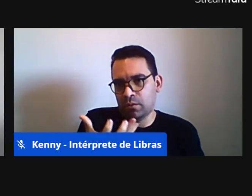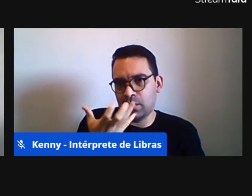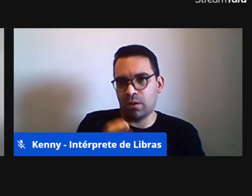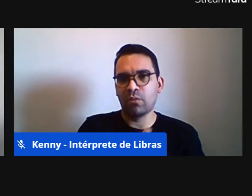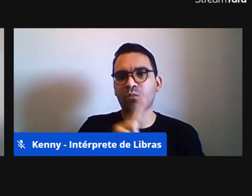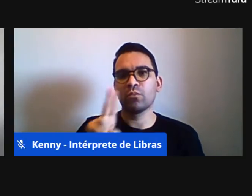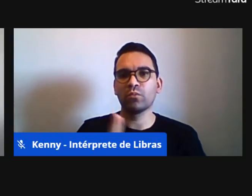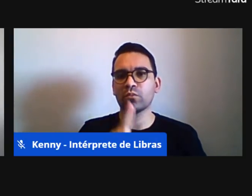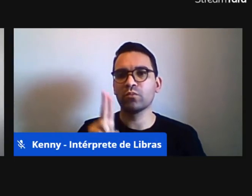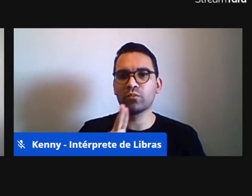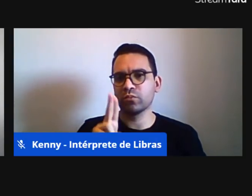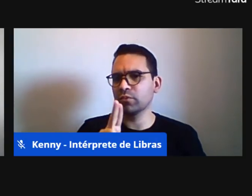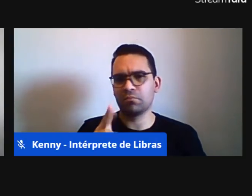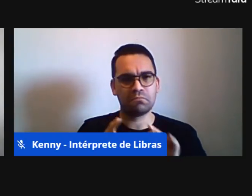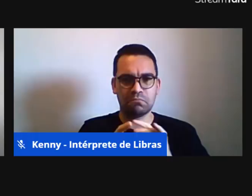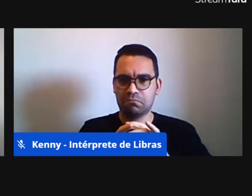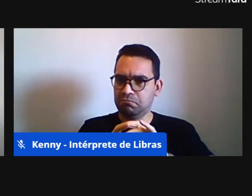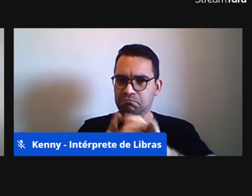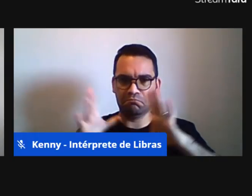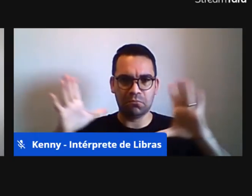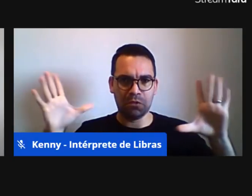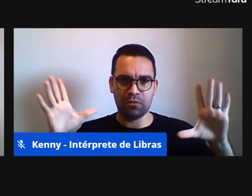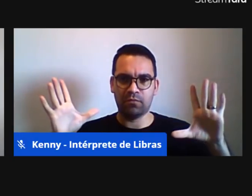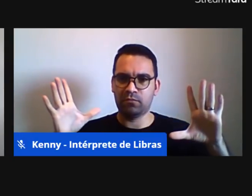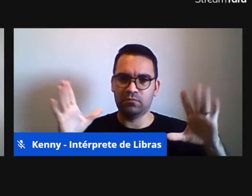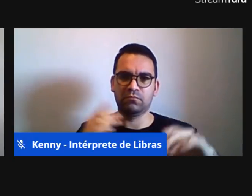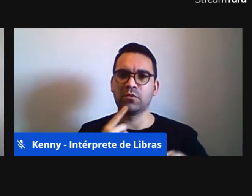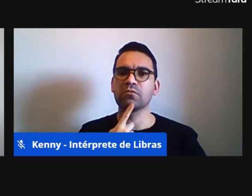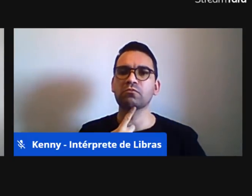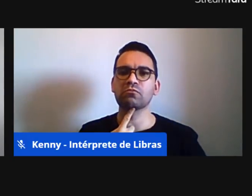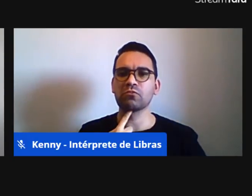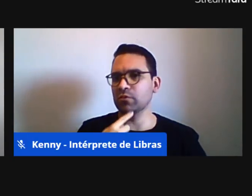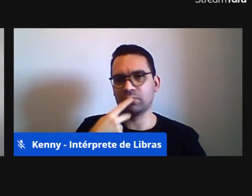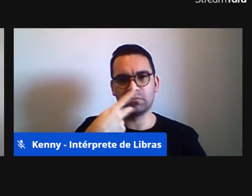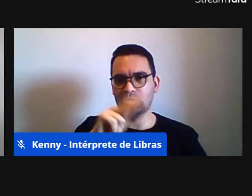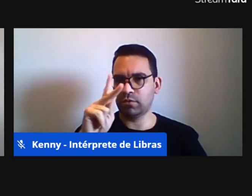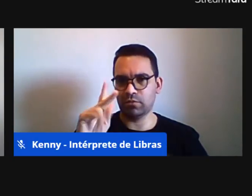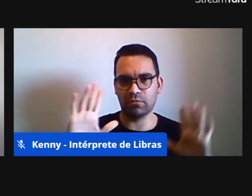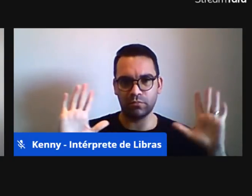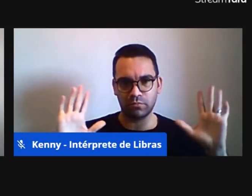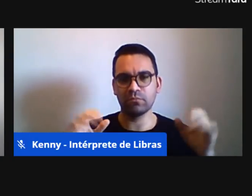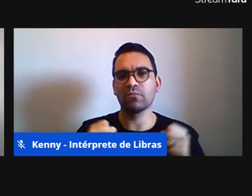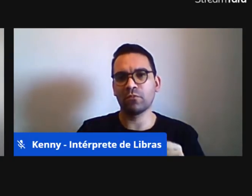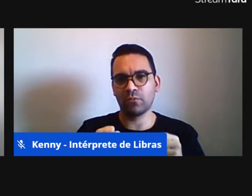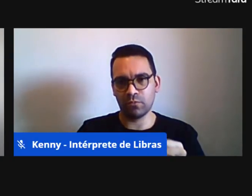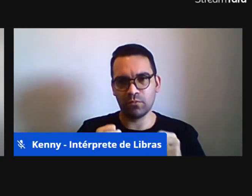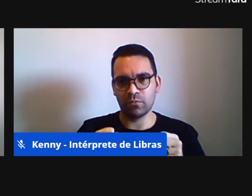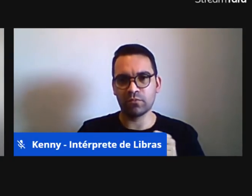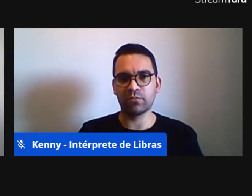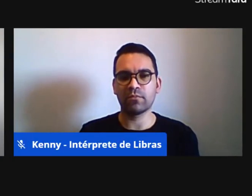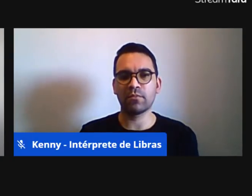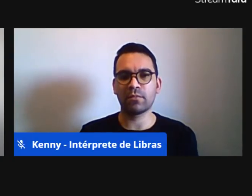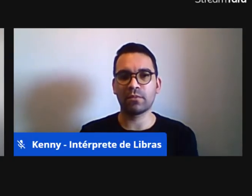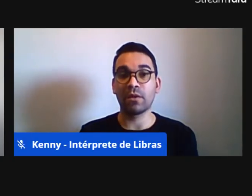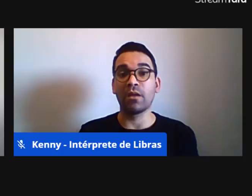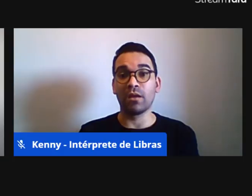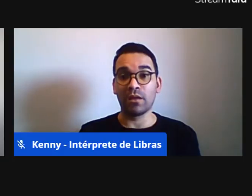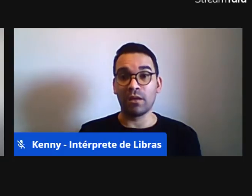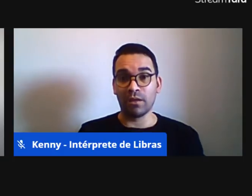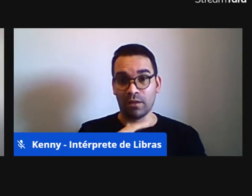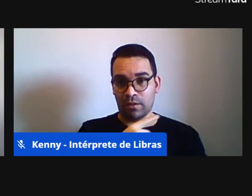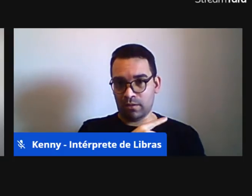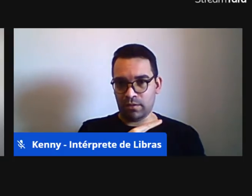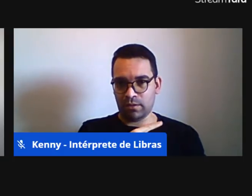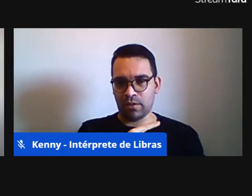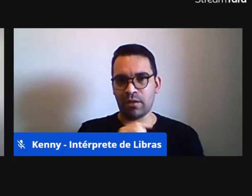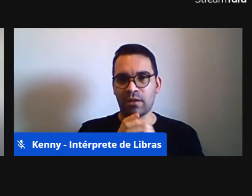essas máscaras, pode ser utilizada também. Uma coisa que eu queria falar em relação a essa máscara aqui, que é a máscara cirúrgica, ela pode ser